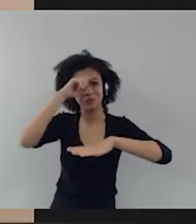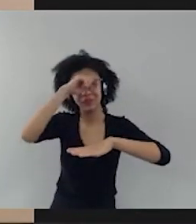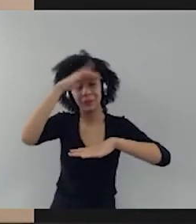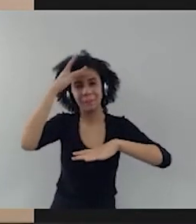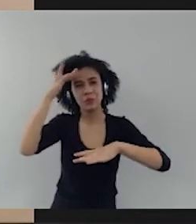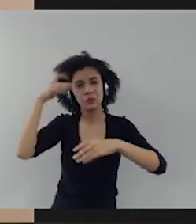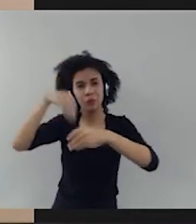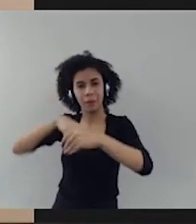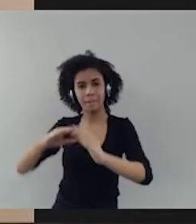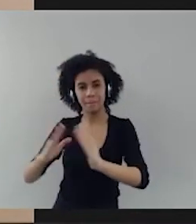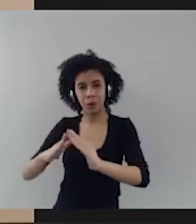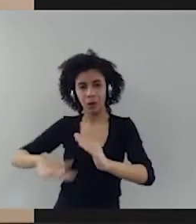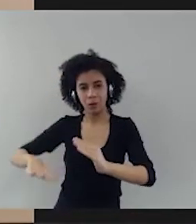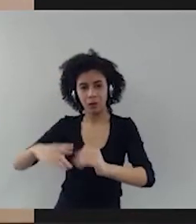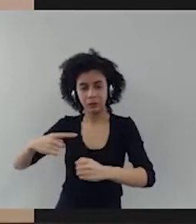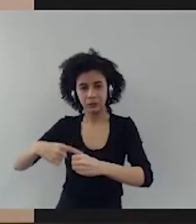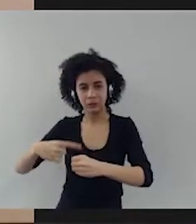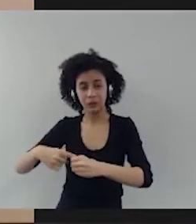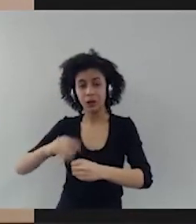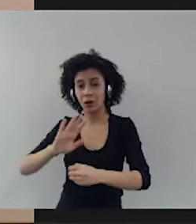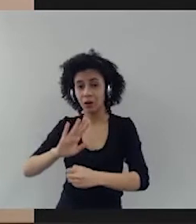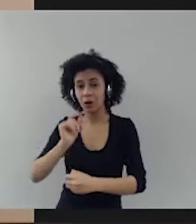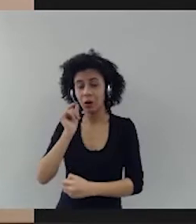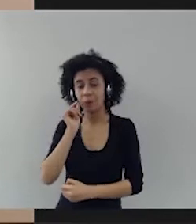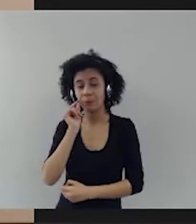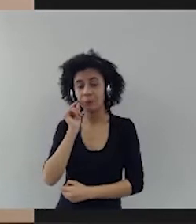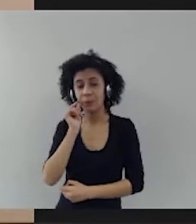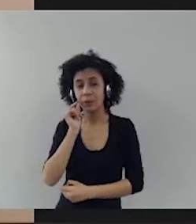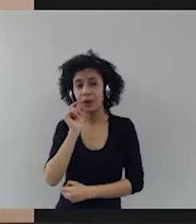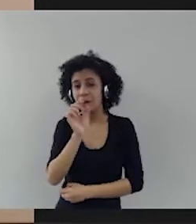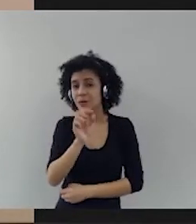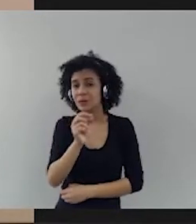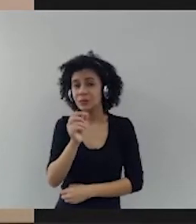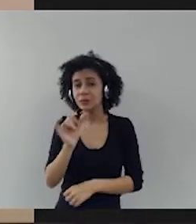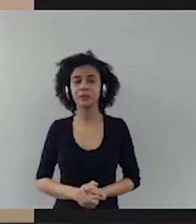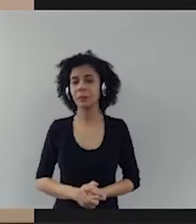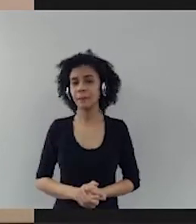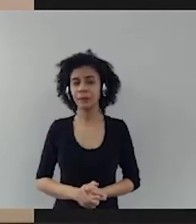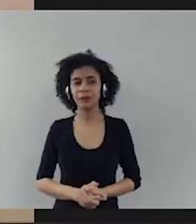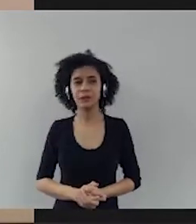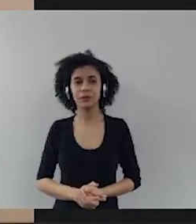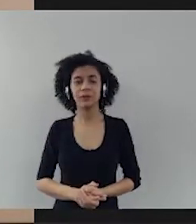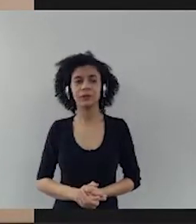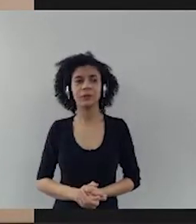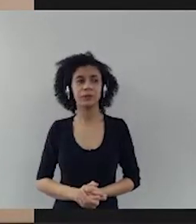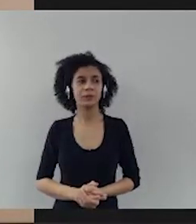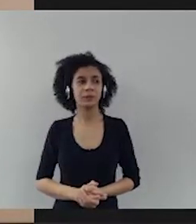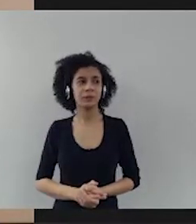habita nessas localidades, um item absolutamente estratégico,